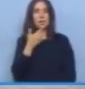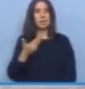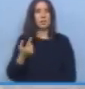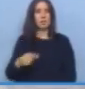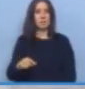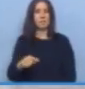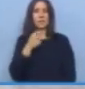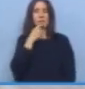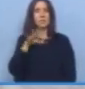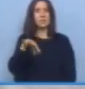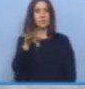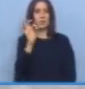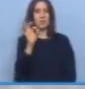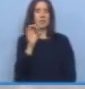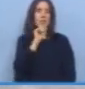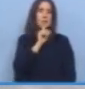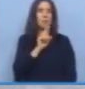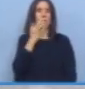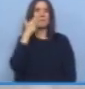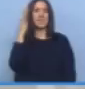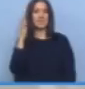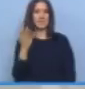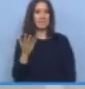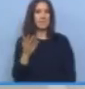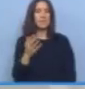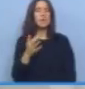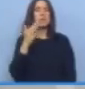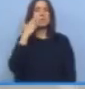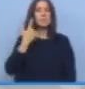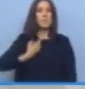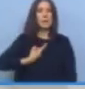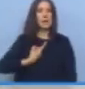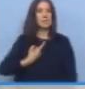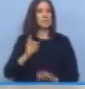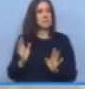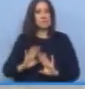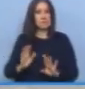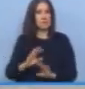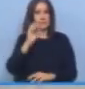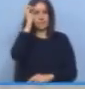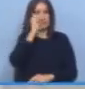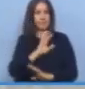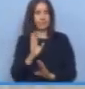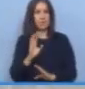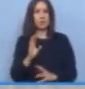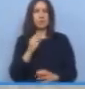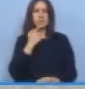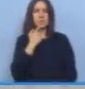ou tenham a escolha de poder ou não migrar. Não haver migrações forçadas de qualquer tipo. Ou seja, ninguém